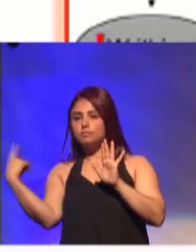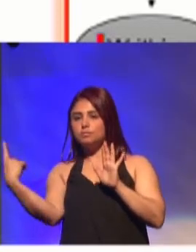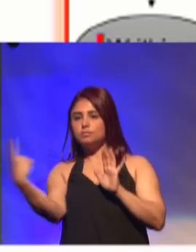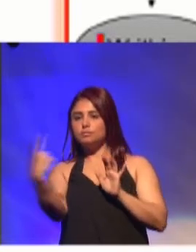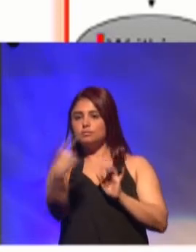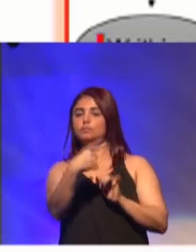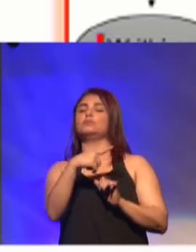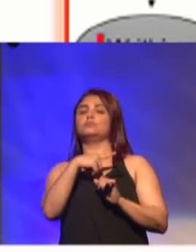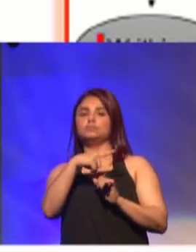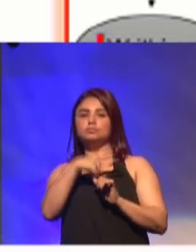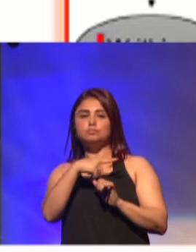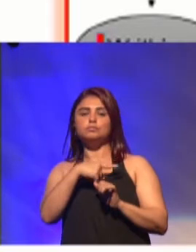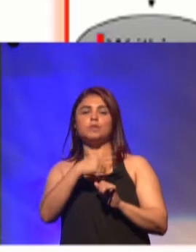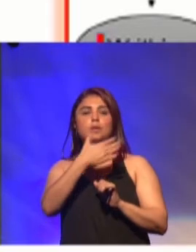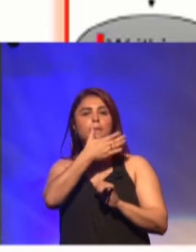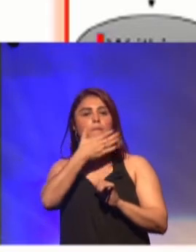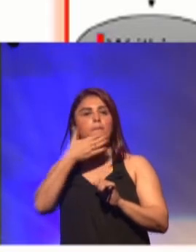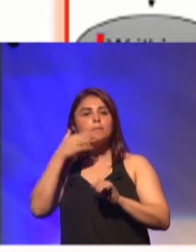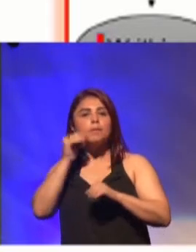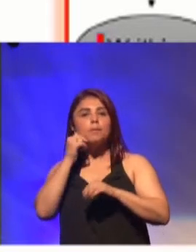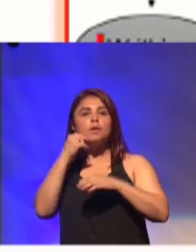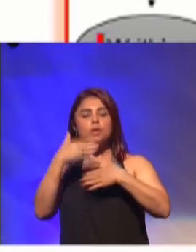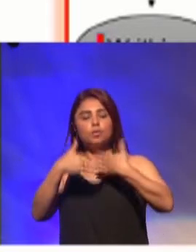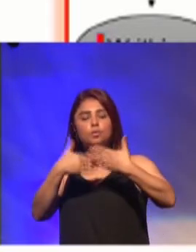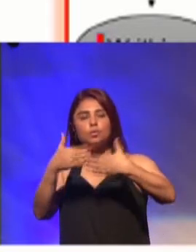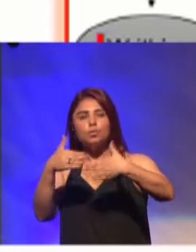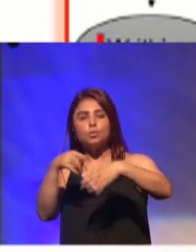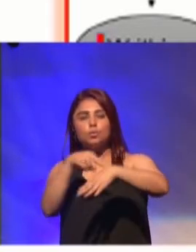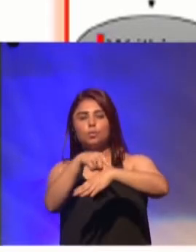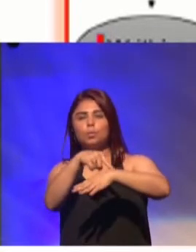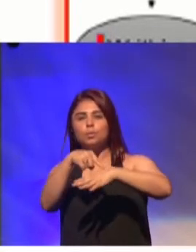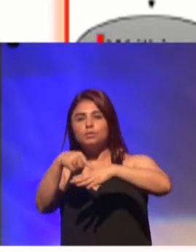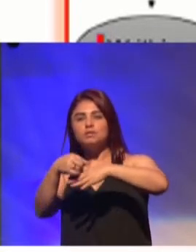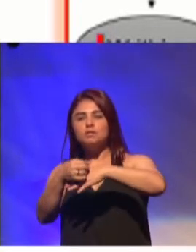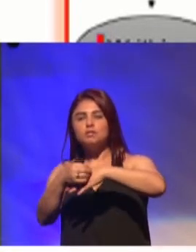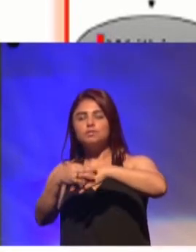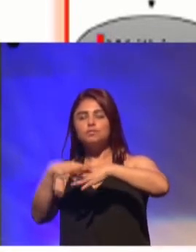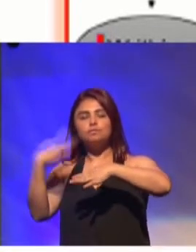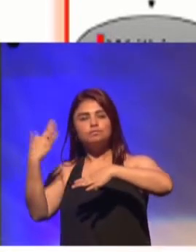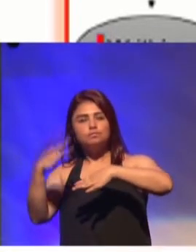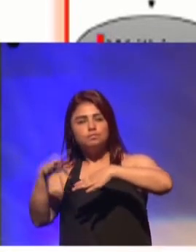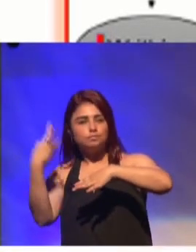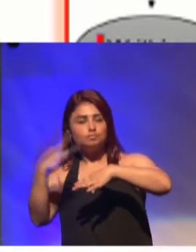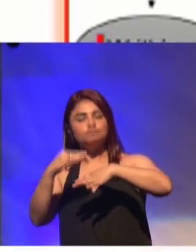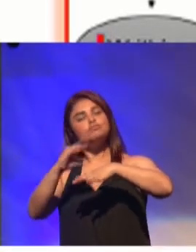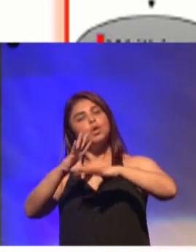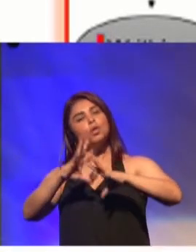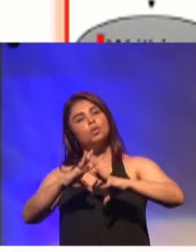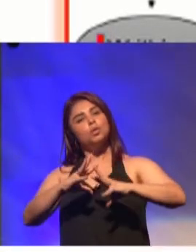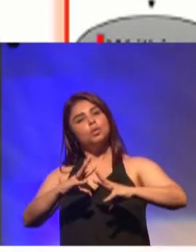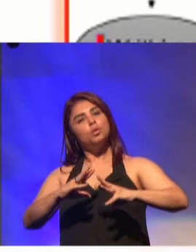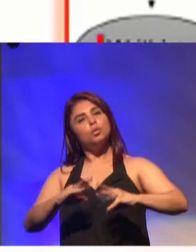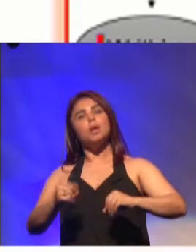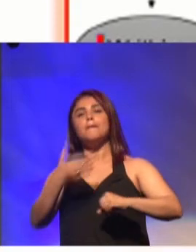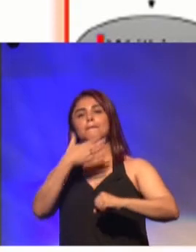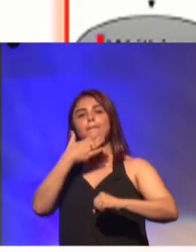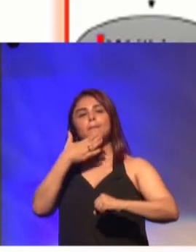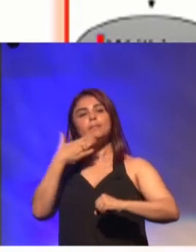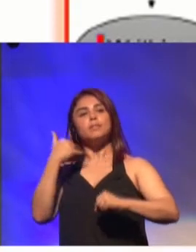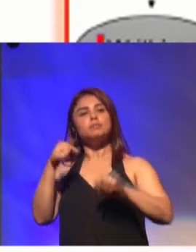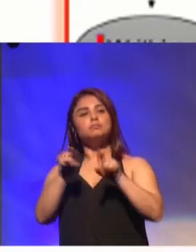uma melhora do processo inflamatório com redução do edema e melhora no